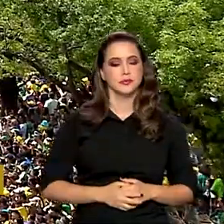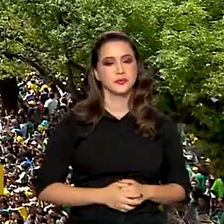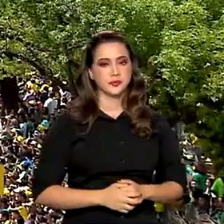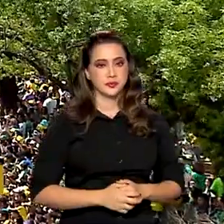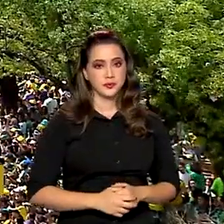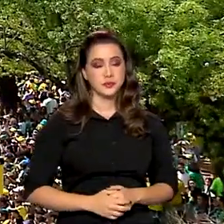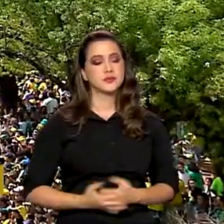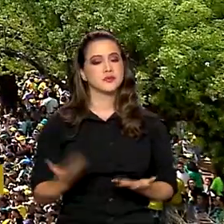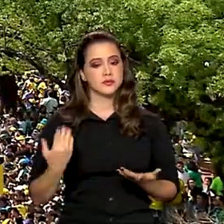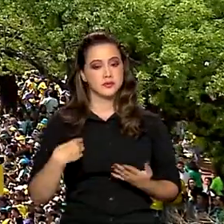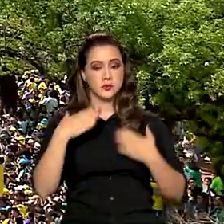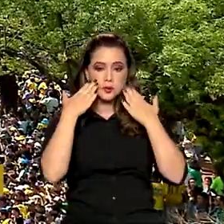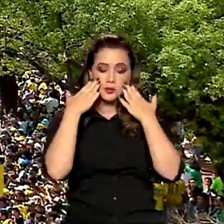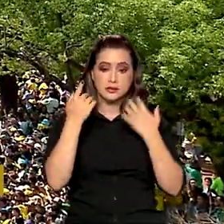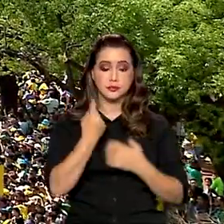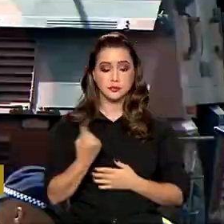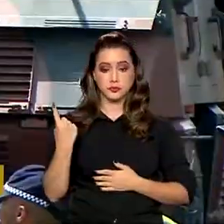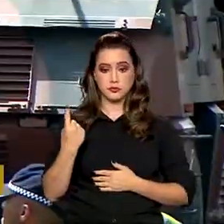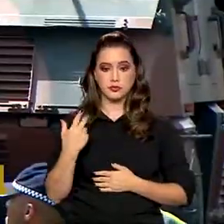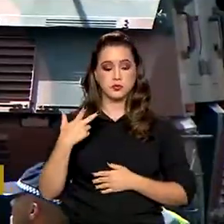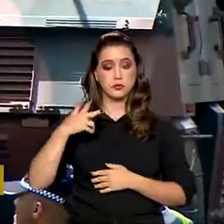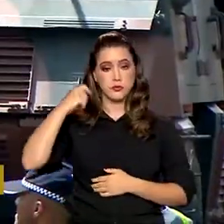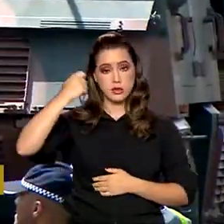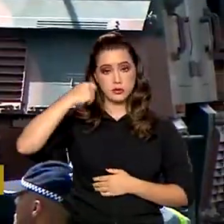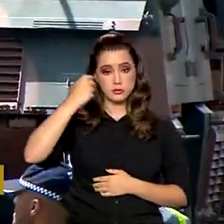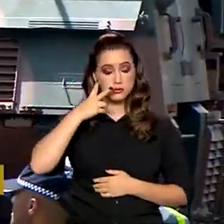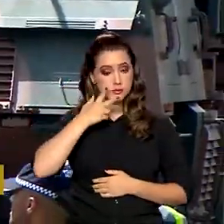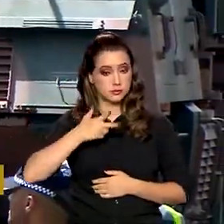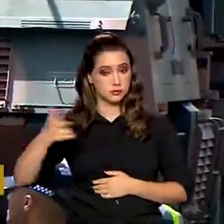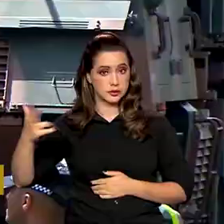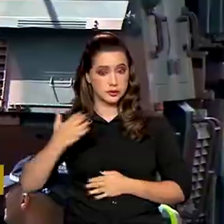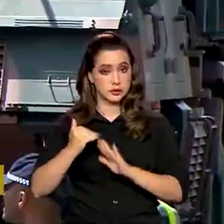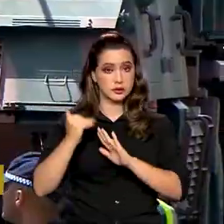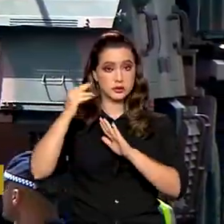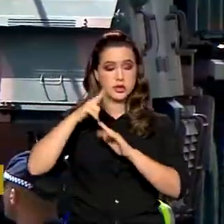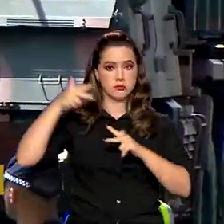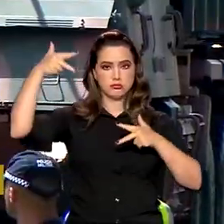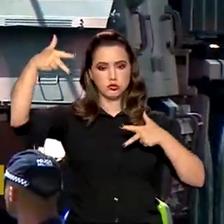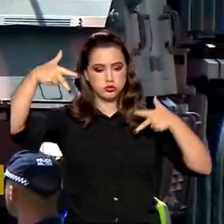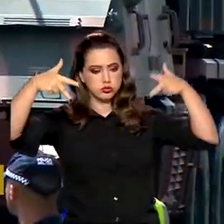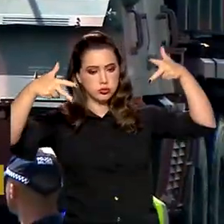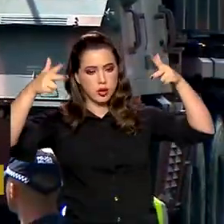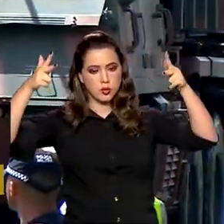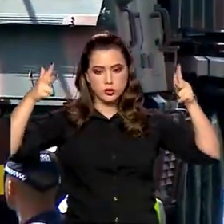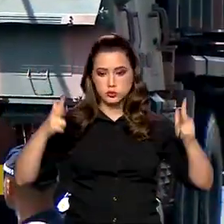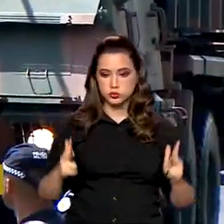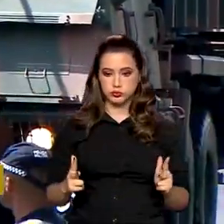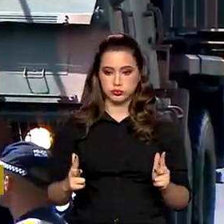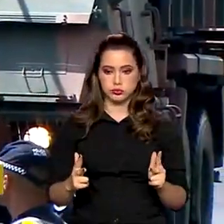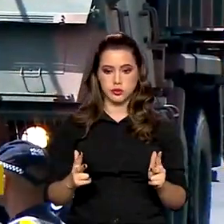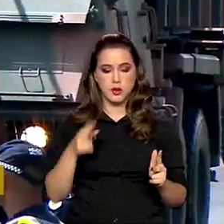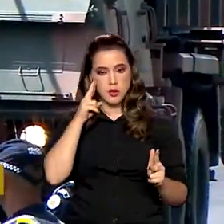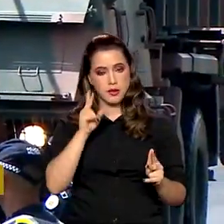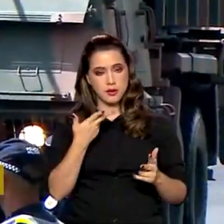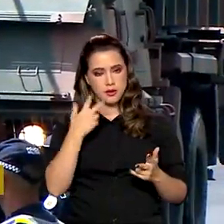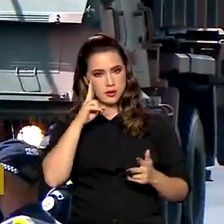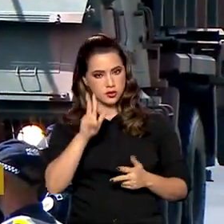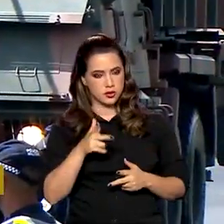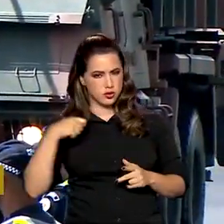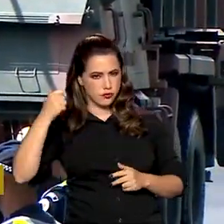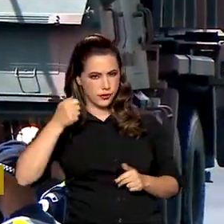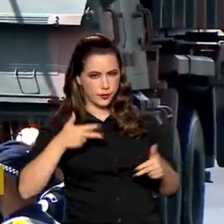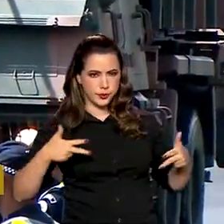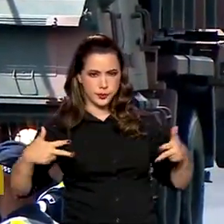DDD 61 99952 8600. Uma imagem aqui, né? A gente volta com uma imagem ali de cima, agora de baixo, do desfile, mais veículos